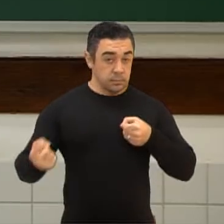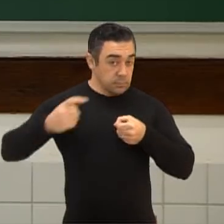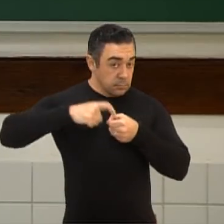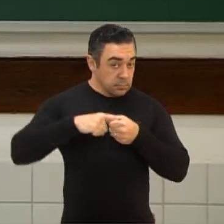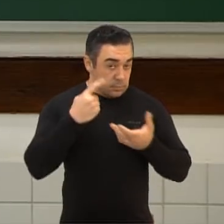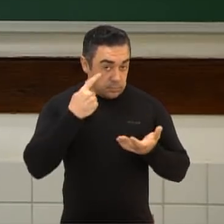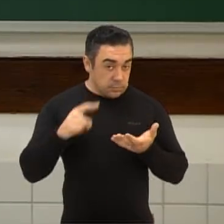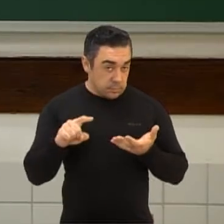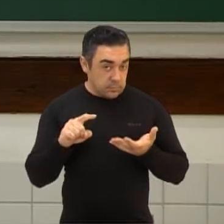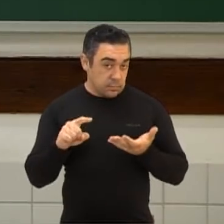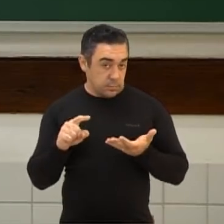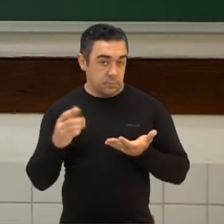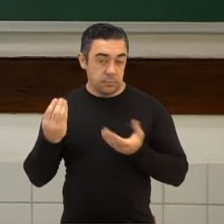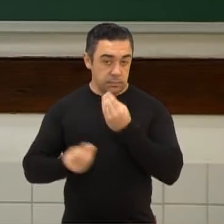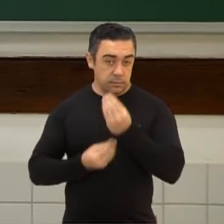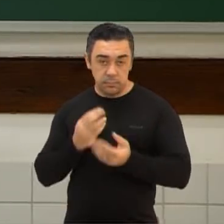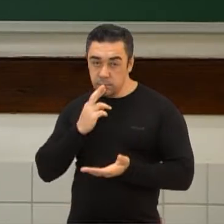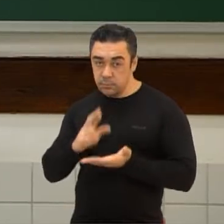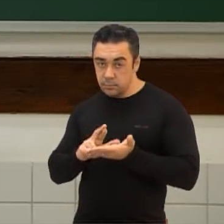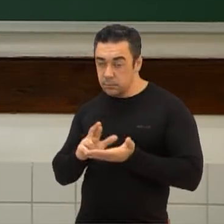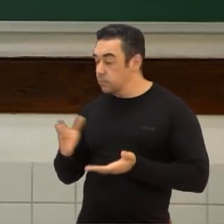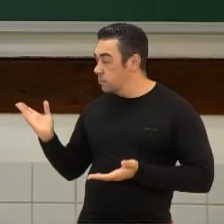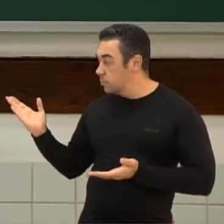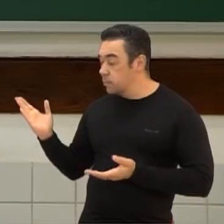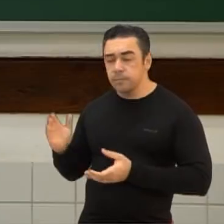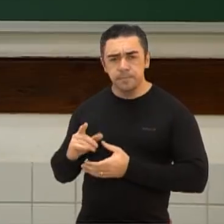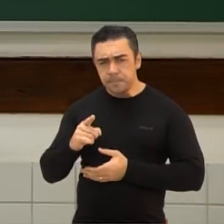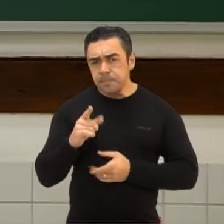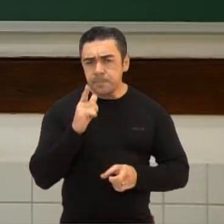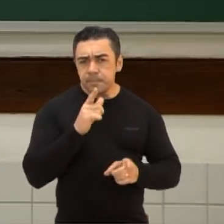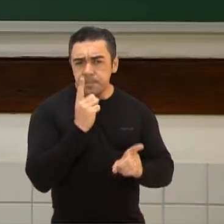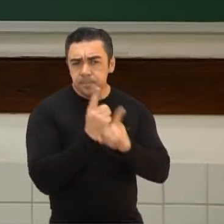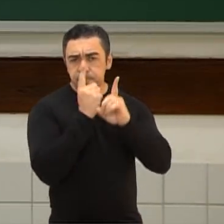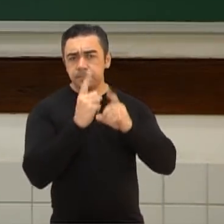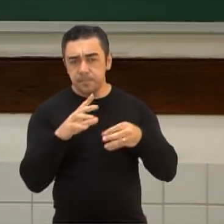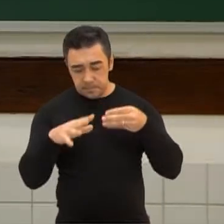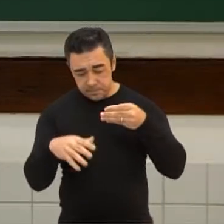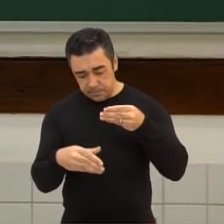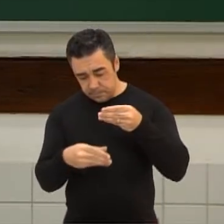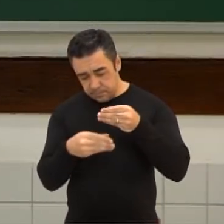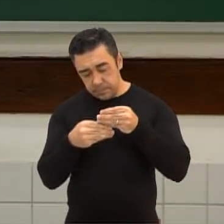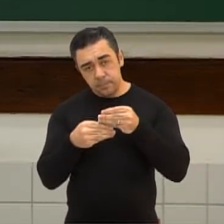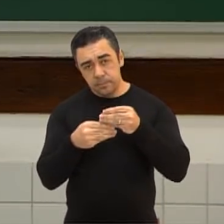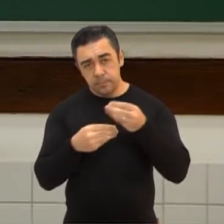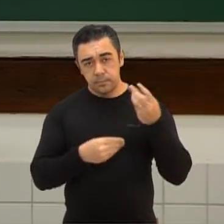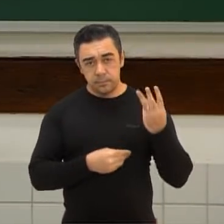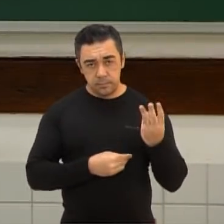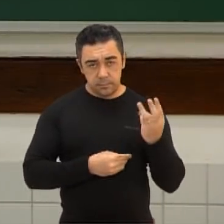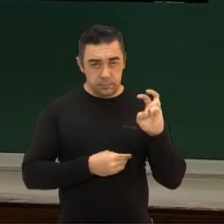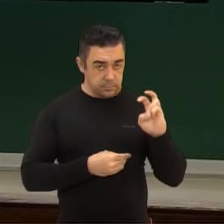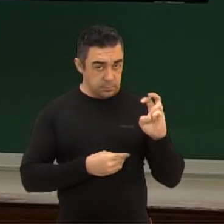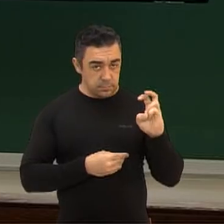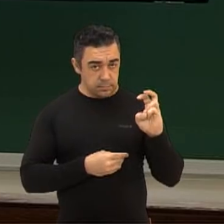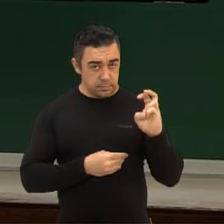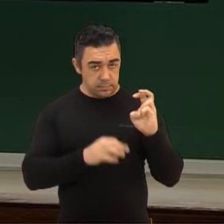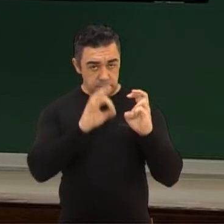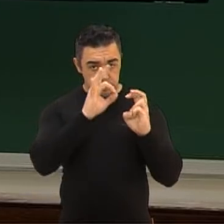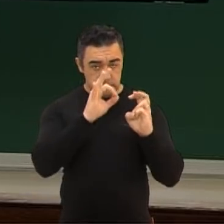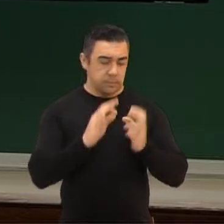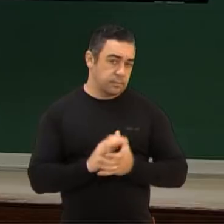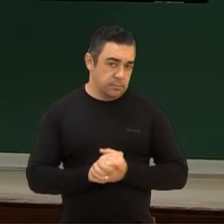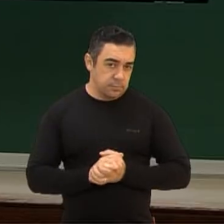Voltamos. Vamos lá para a nossa resolução. Vocês conseguiram encontrar o complementar de 35 graus?